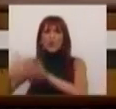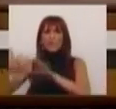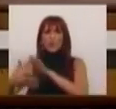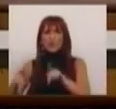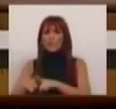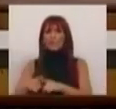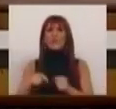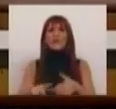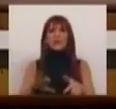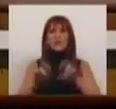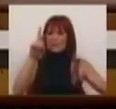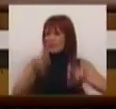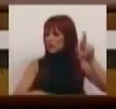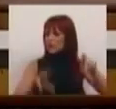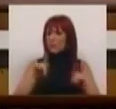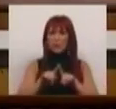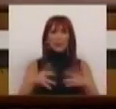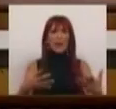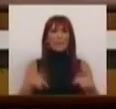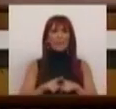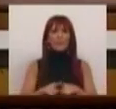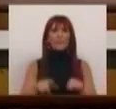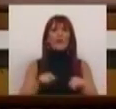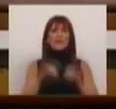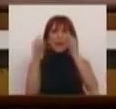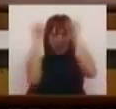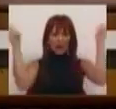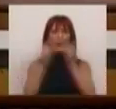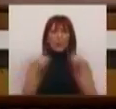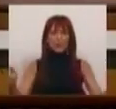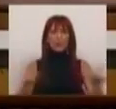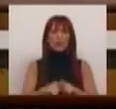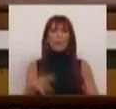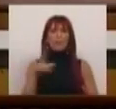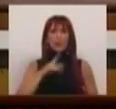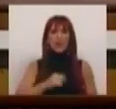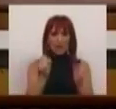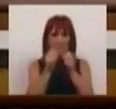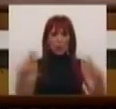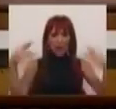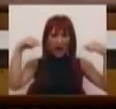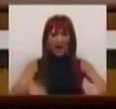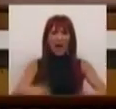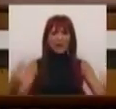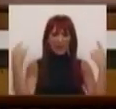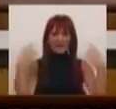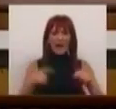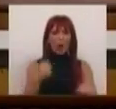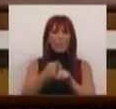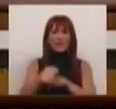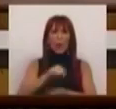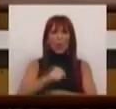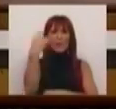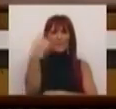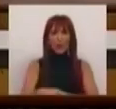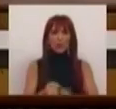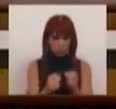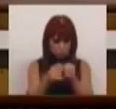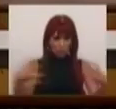aos seus acionistas. É bem o exemplo da internacionalização que este Governo e esta maioria têm de combater.